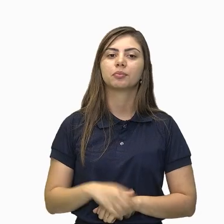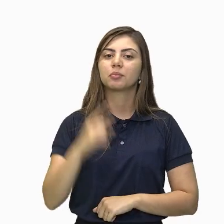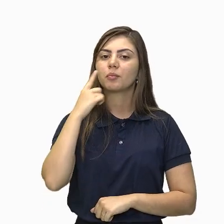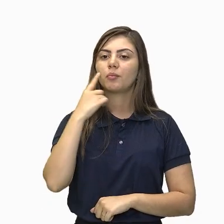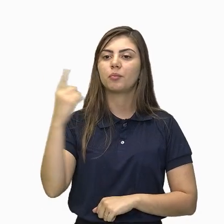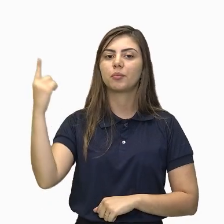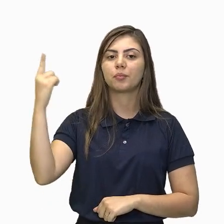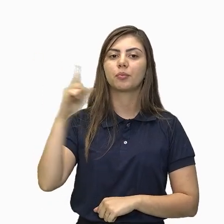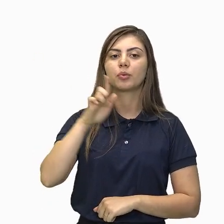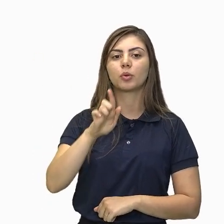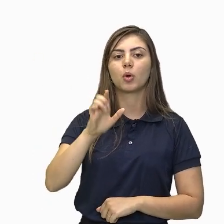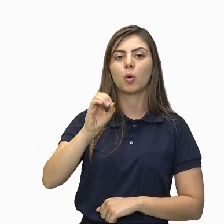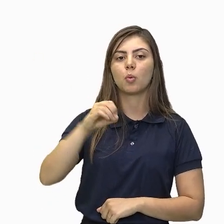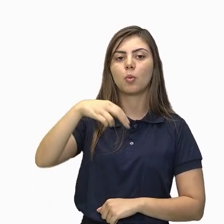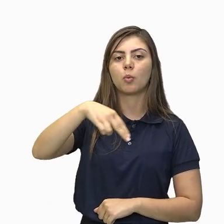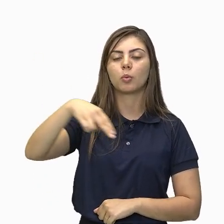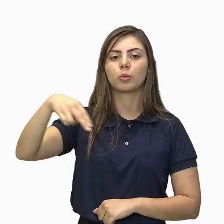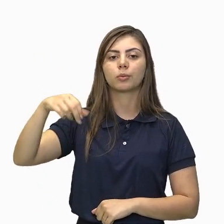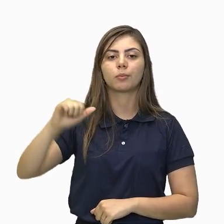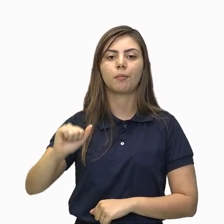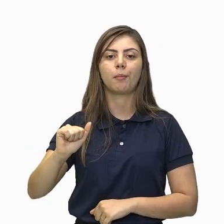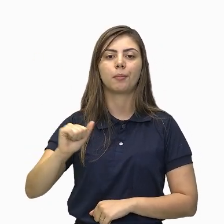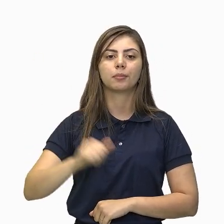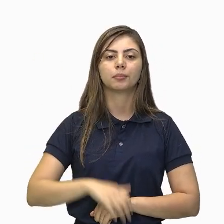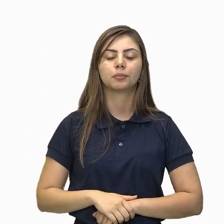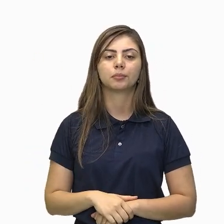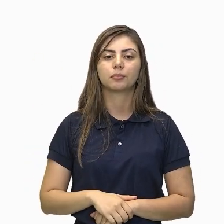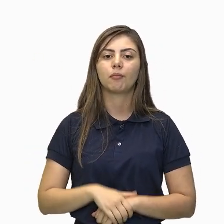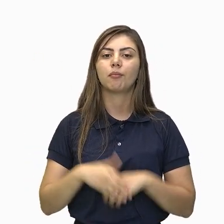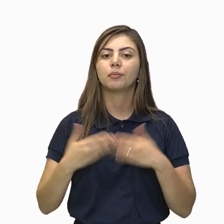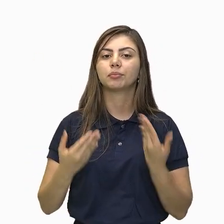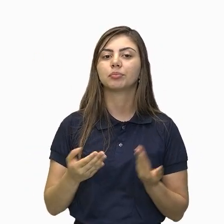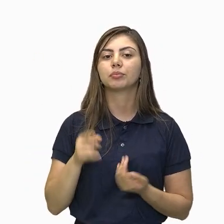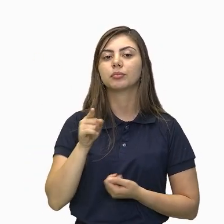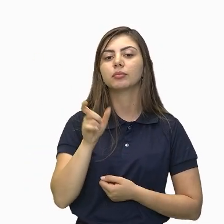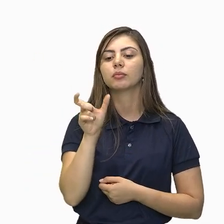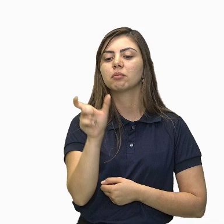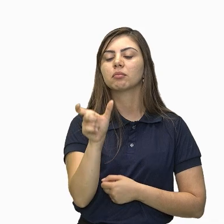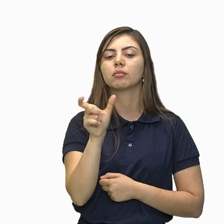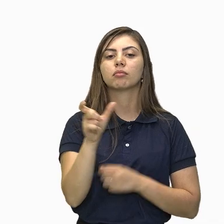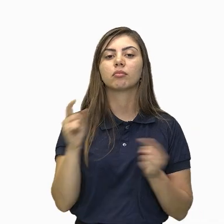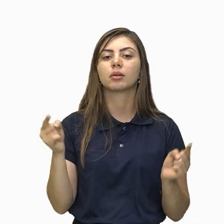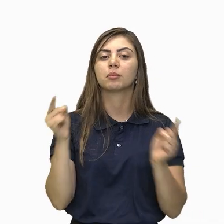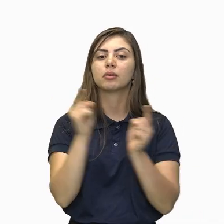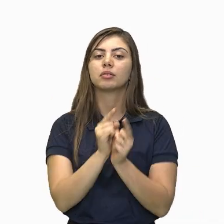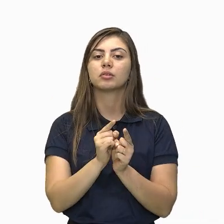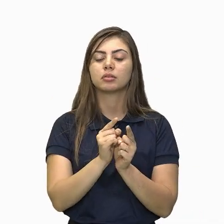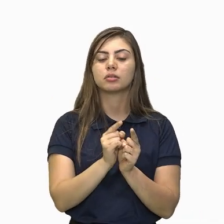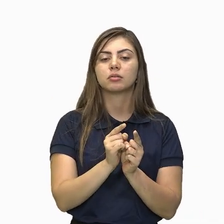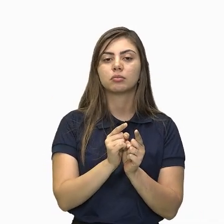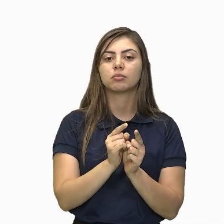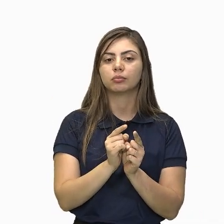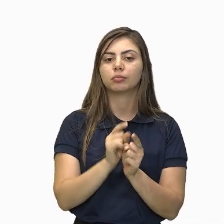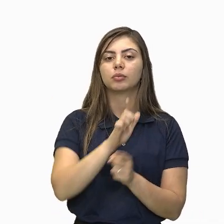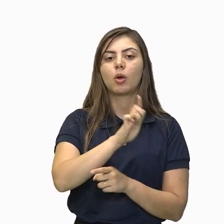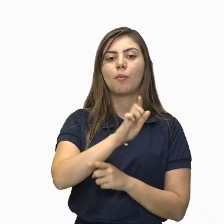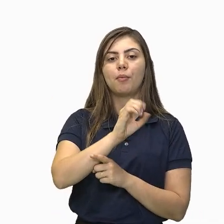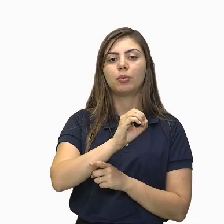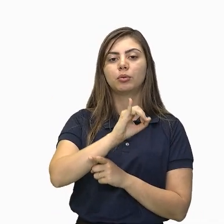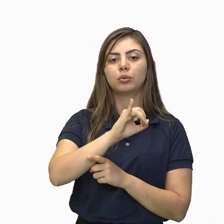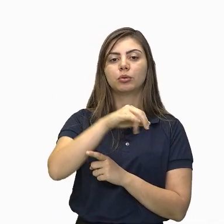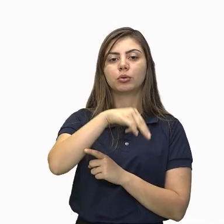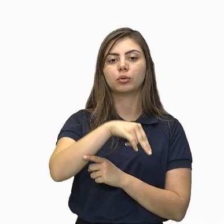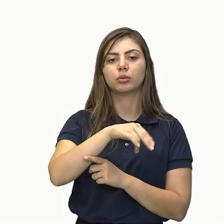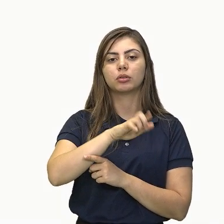gonna, que é a abreviação, né, de going to.